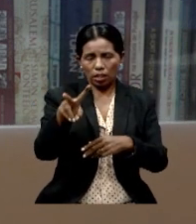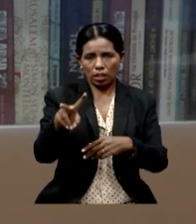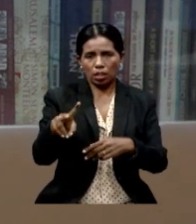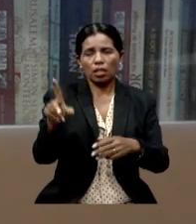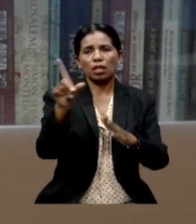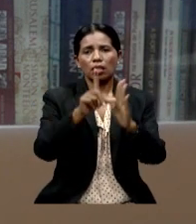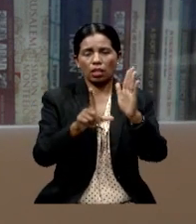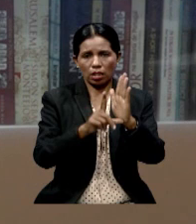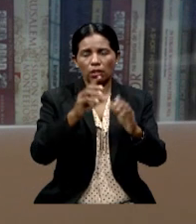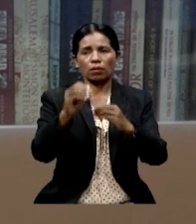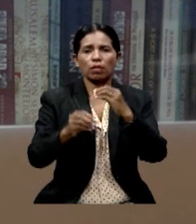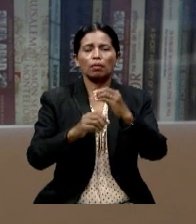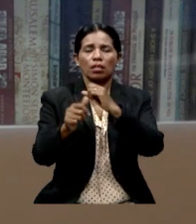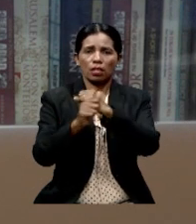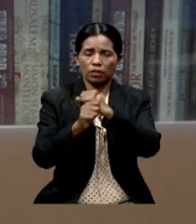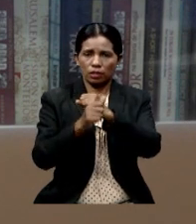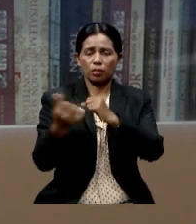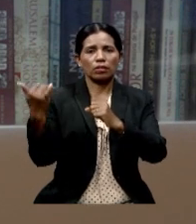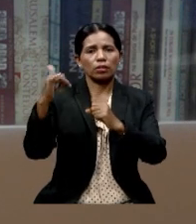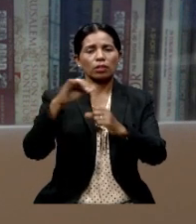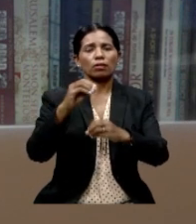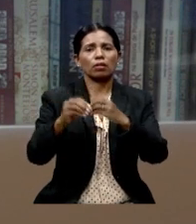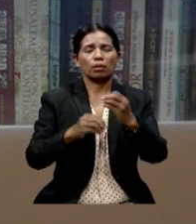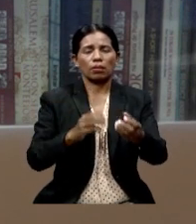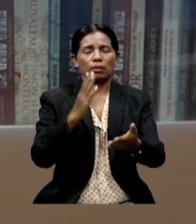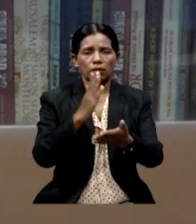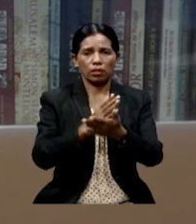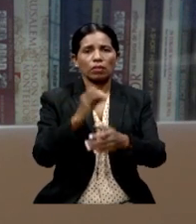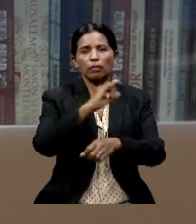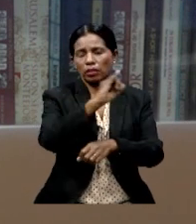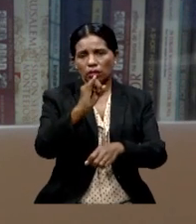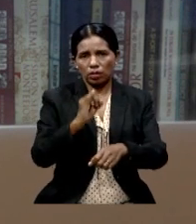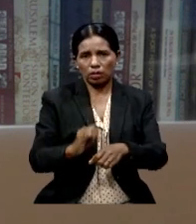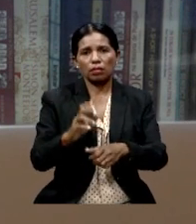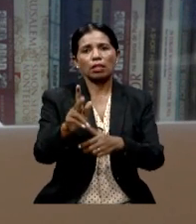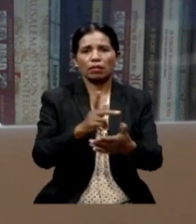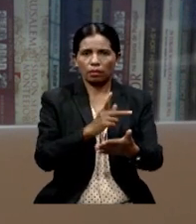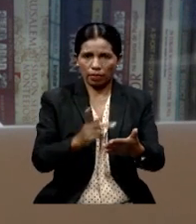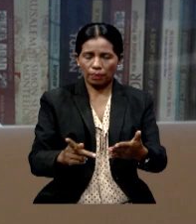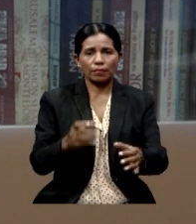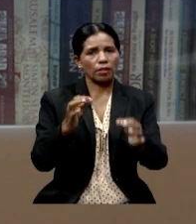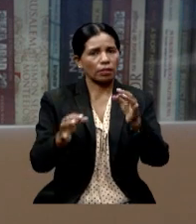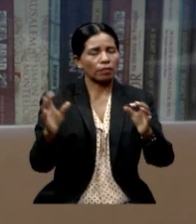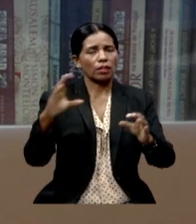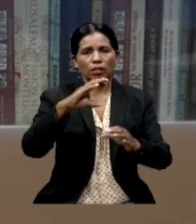legalidade ba ia ação sira prevenção na investigação criminal né então quando comissário lá ia